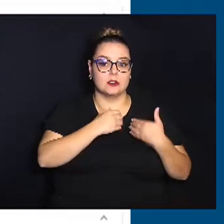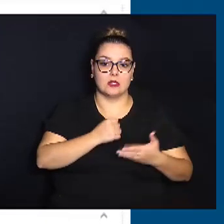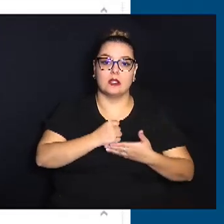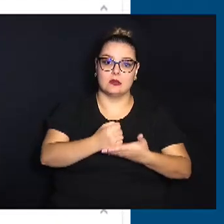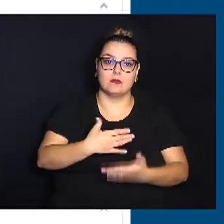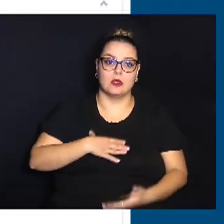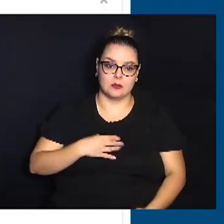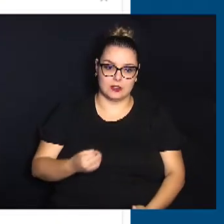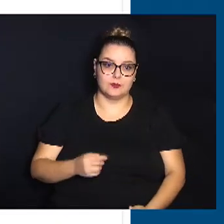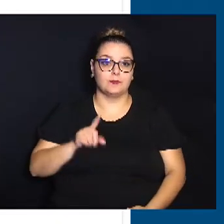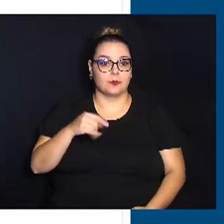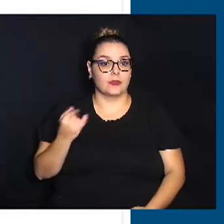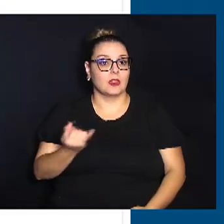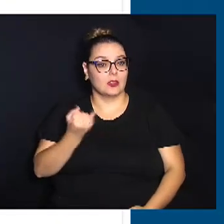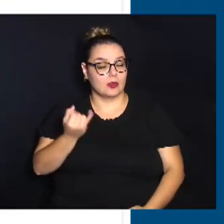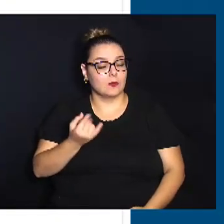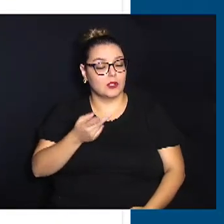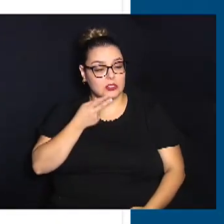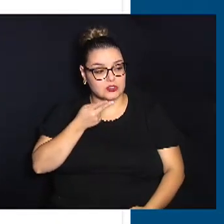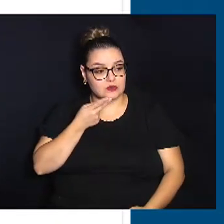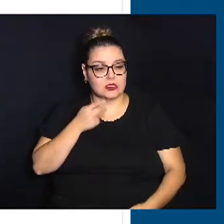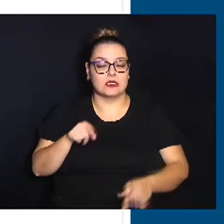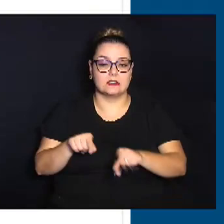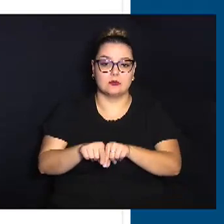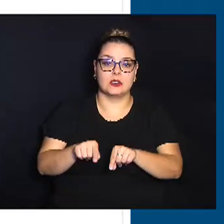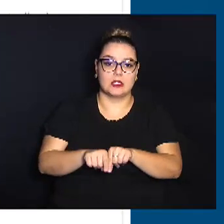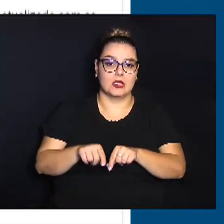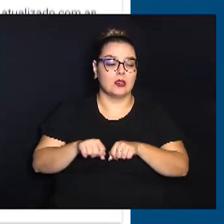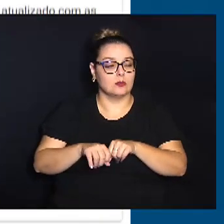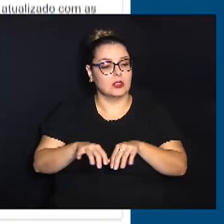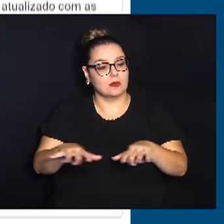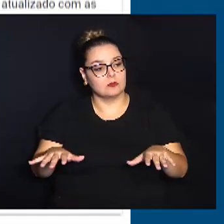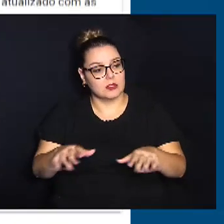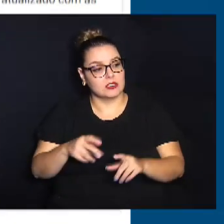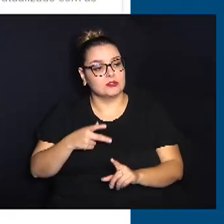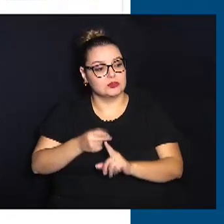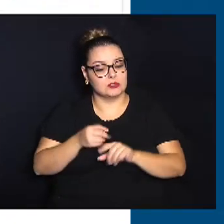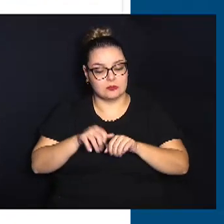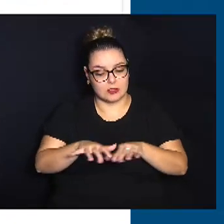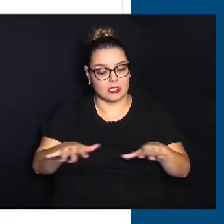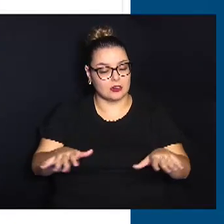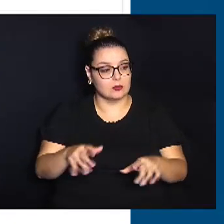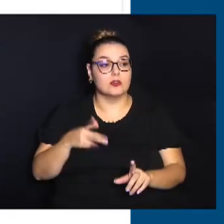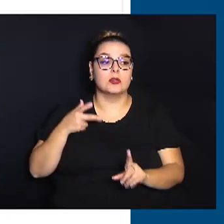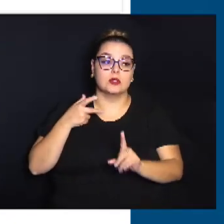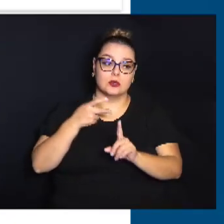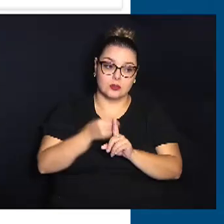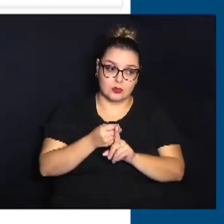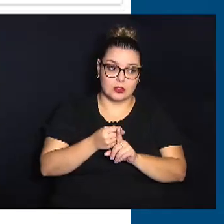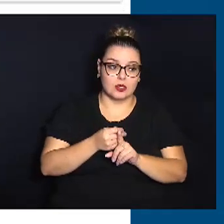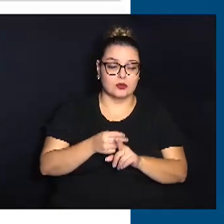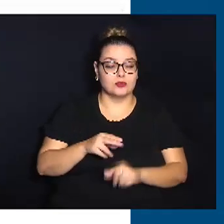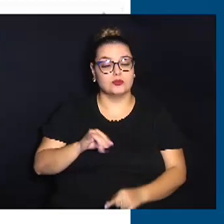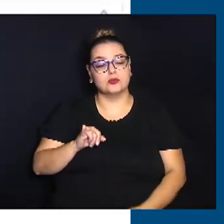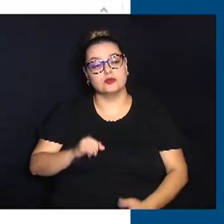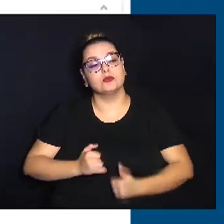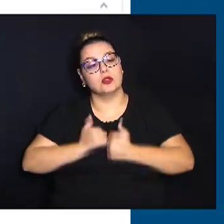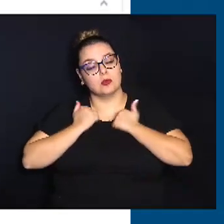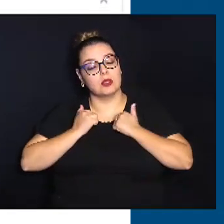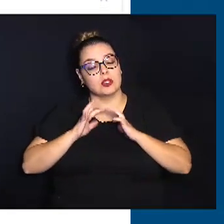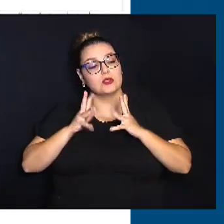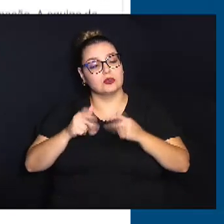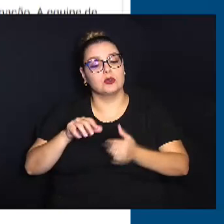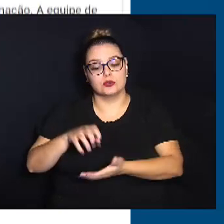filhos. Importante a gente salientar a distribuição das vacinas e a aplicação dos imunizantes em todos os centros